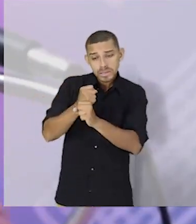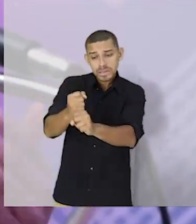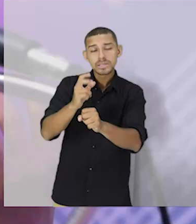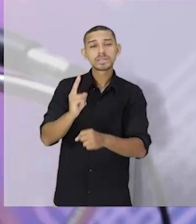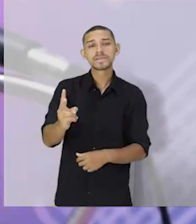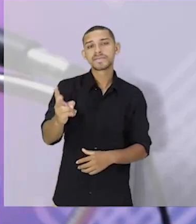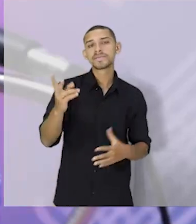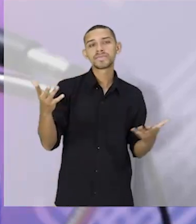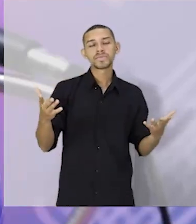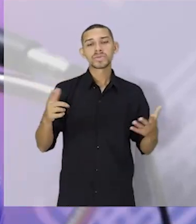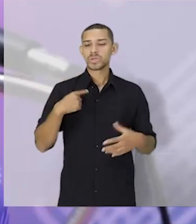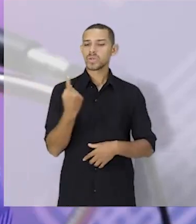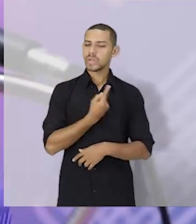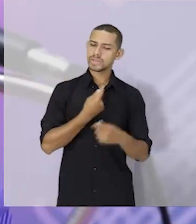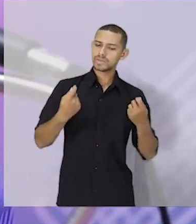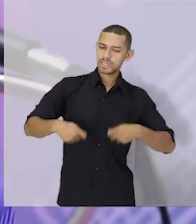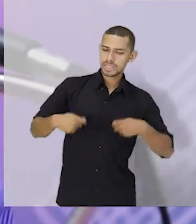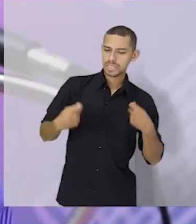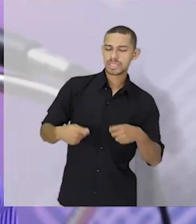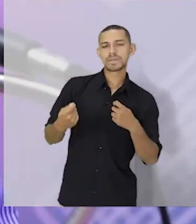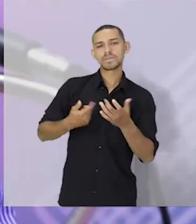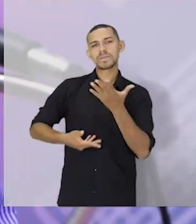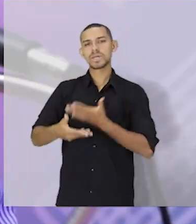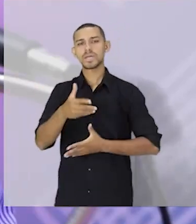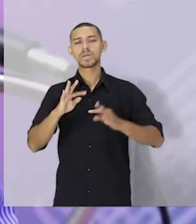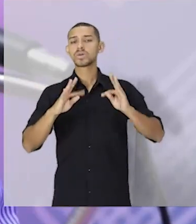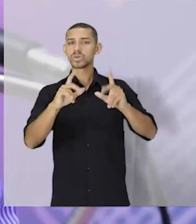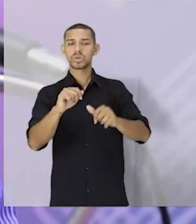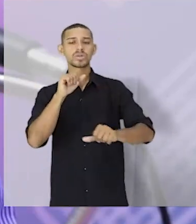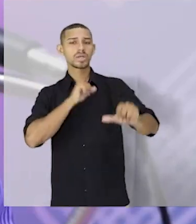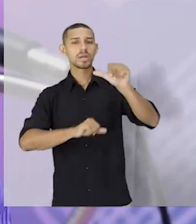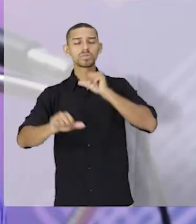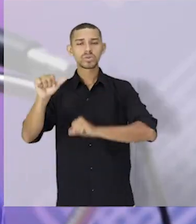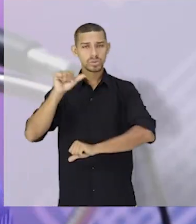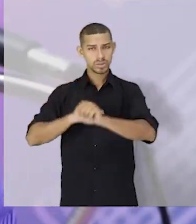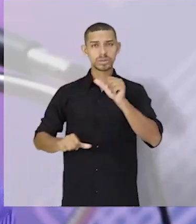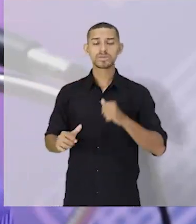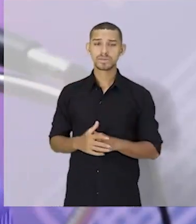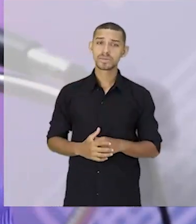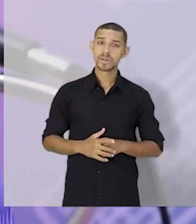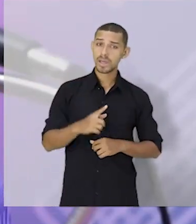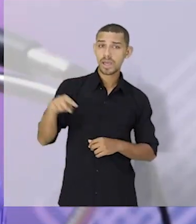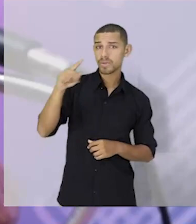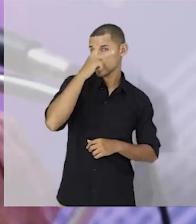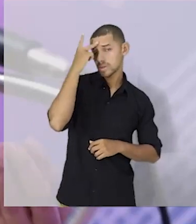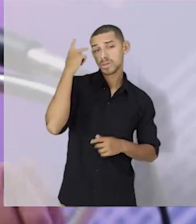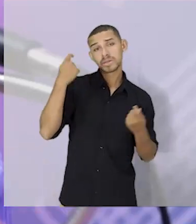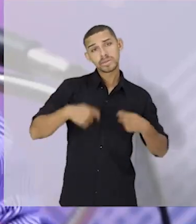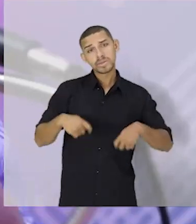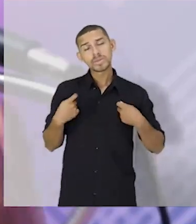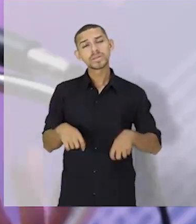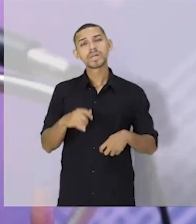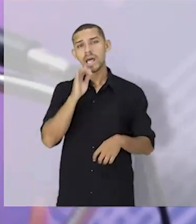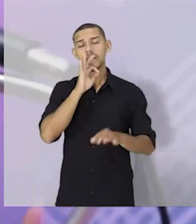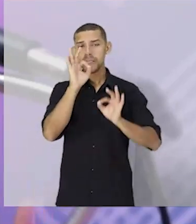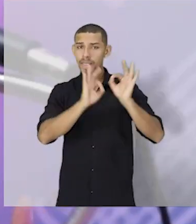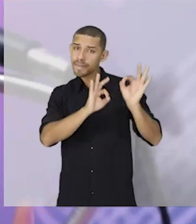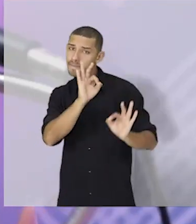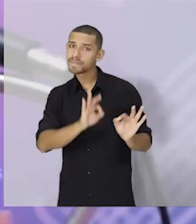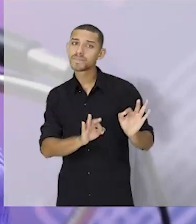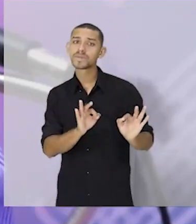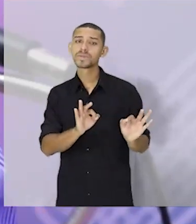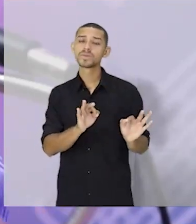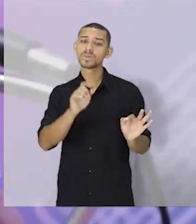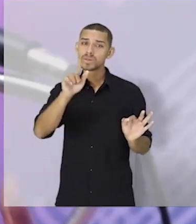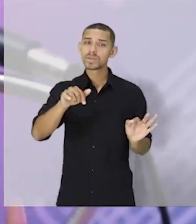Então, nós precisamos lidar com todas essas mudanças e você precisa estabelecer